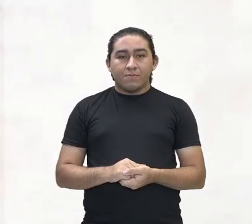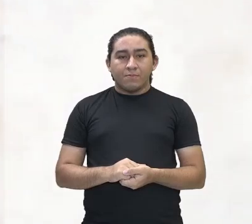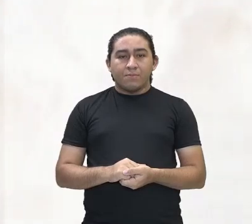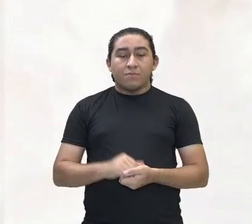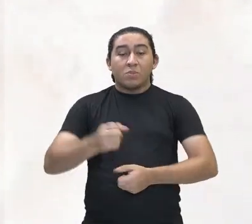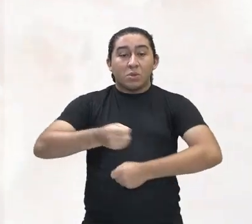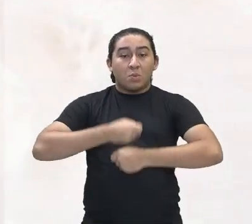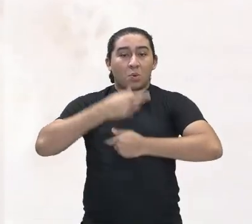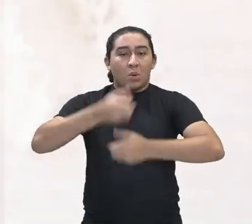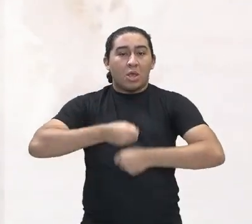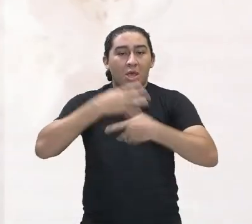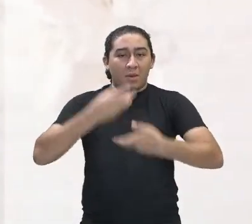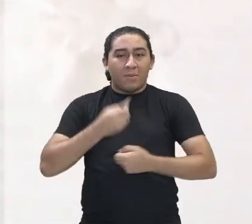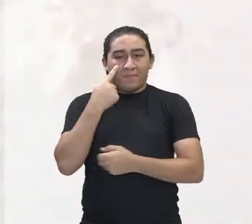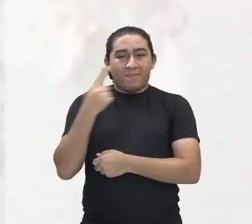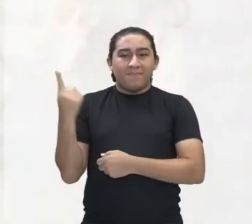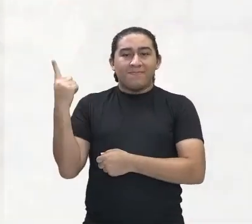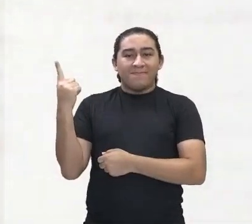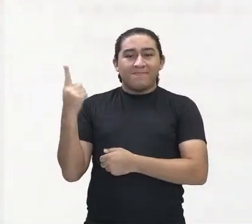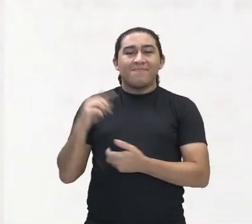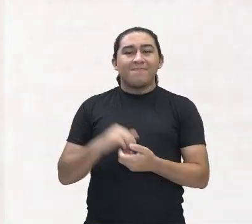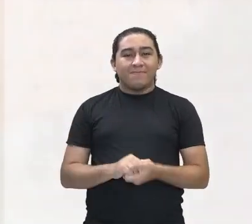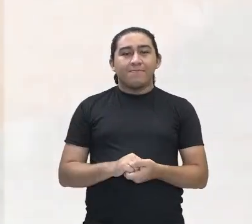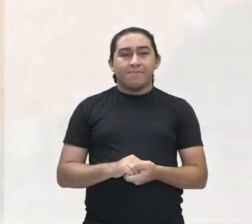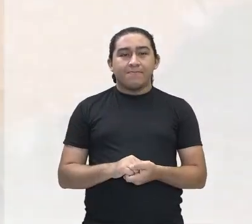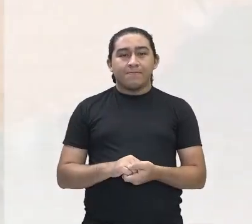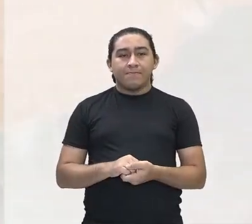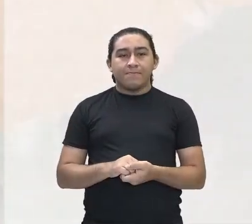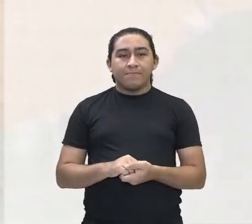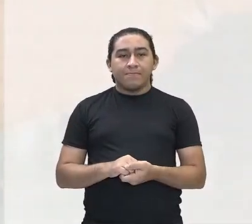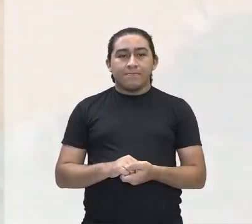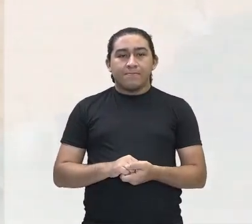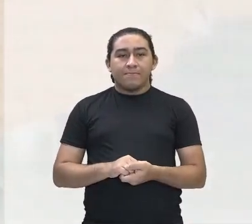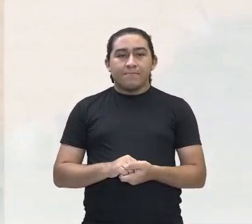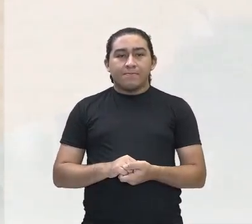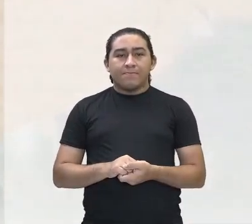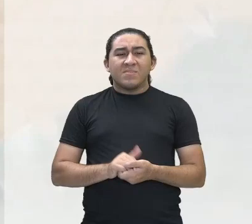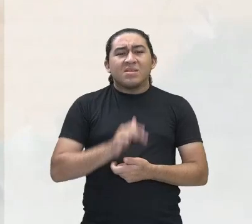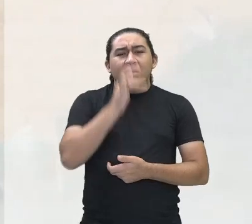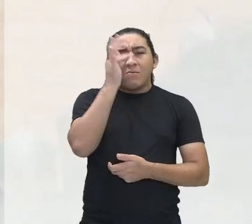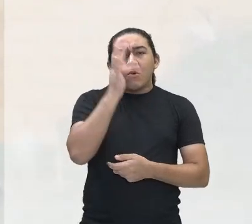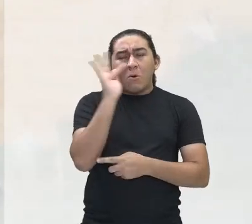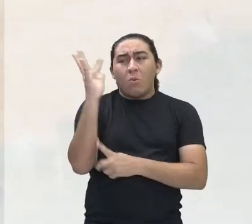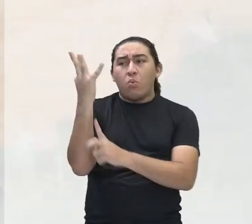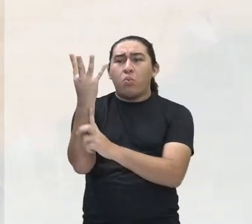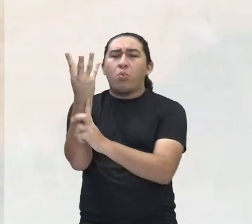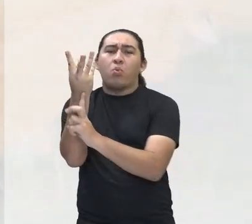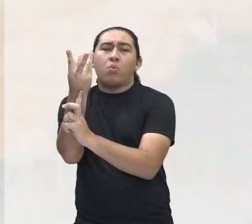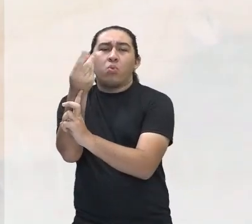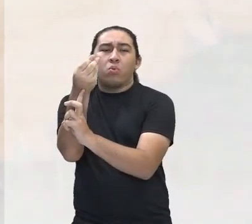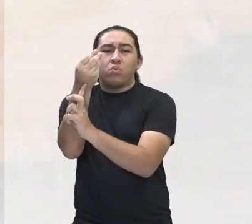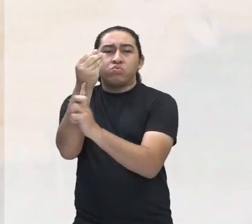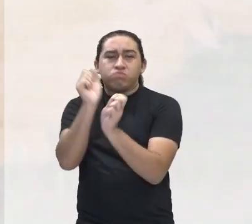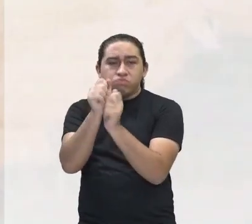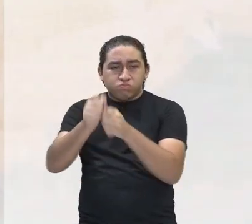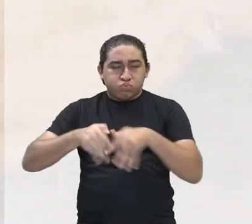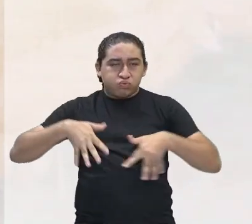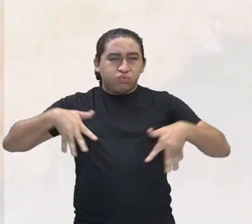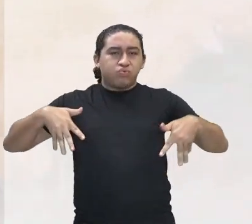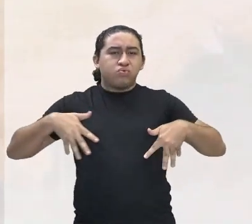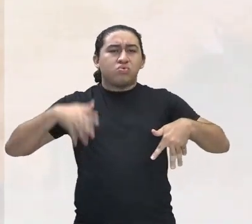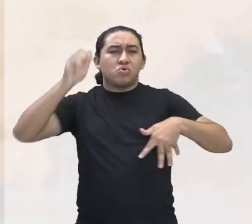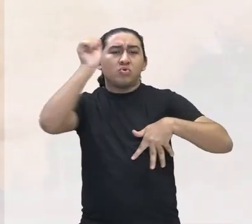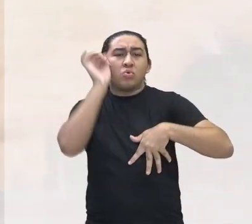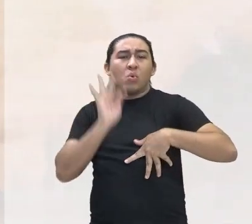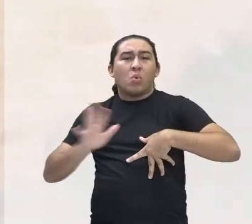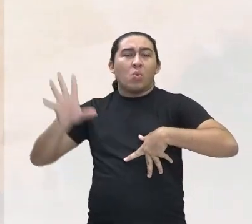Poema Sonho Branco, de Cruz e Souza. De linho e rosas brancas vais vestido, sonho virgem que cantas